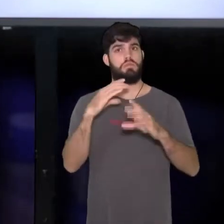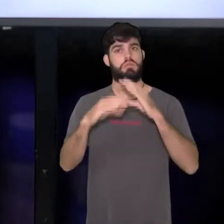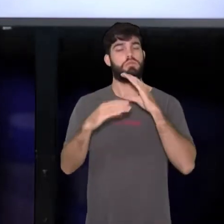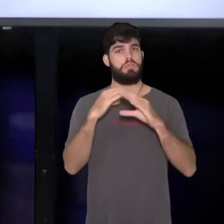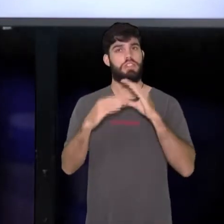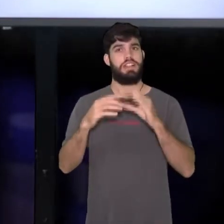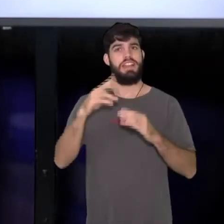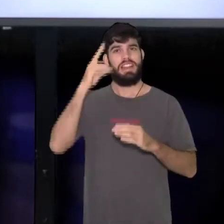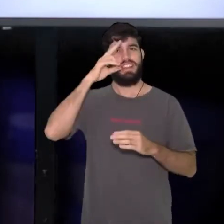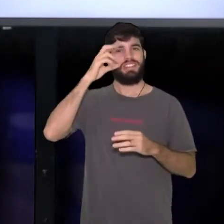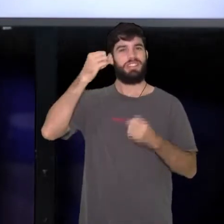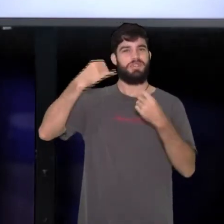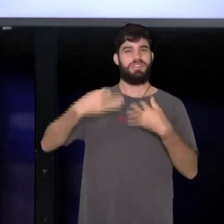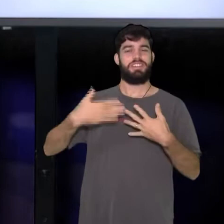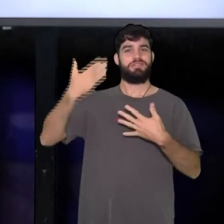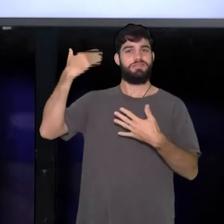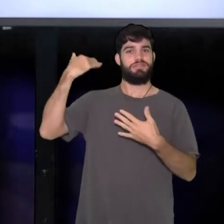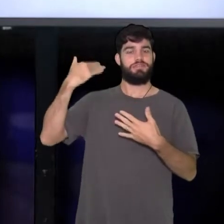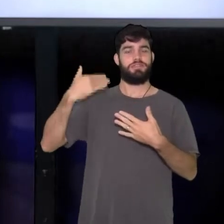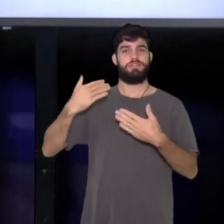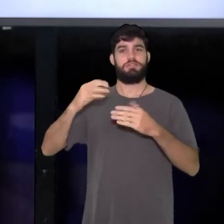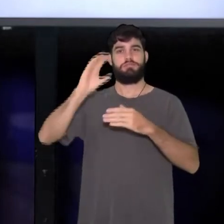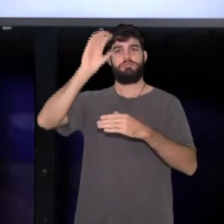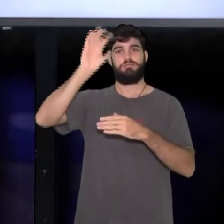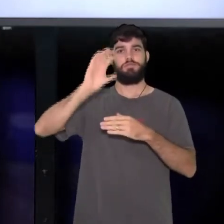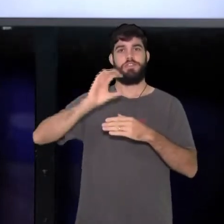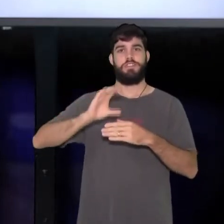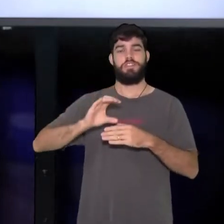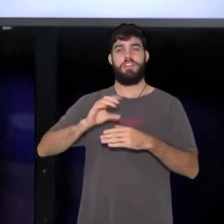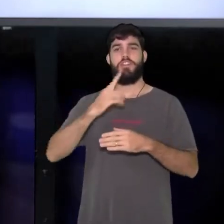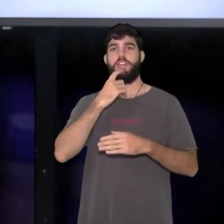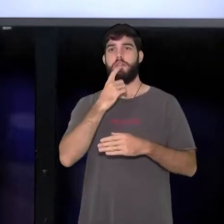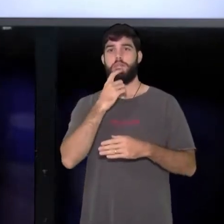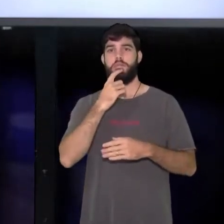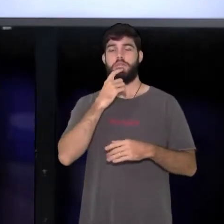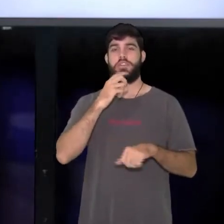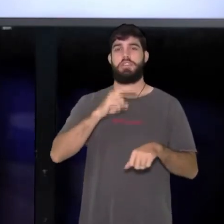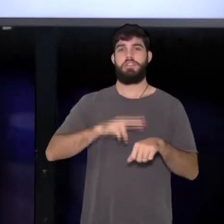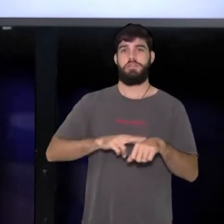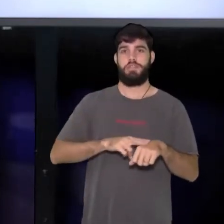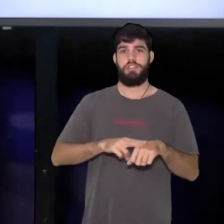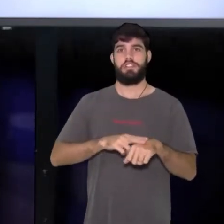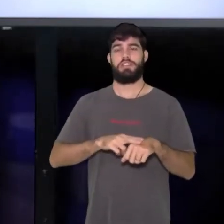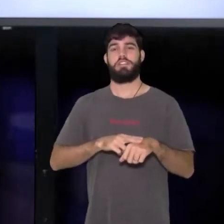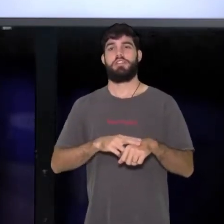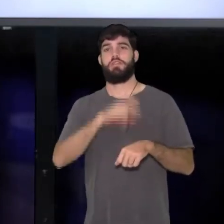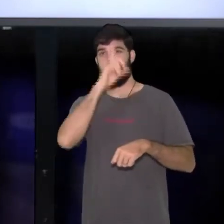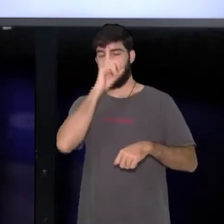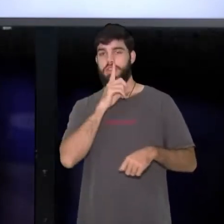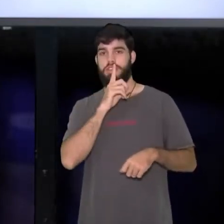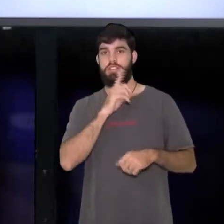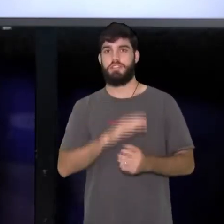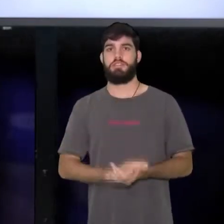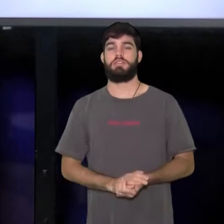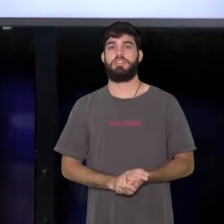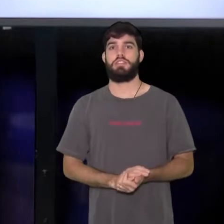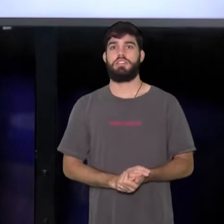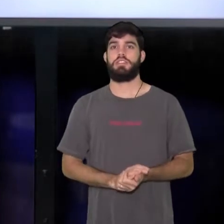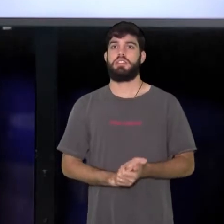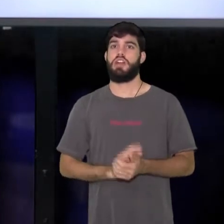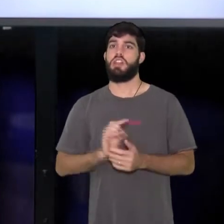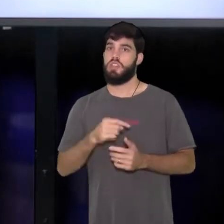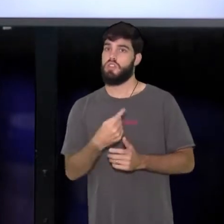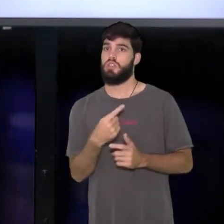aí o semáforo que eu acabei de mostrar para vocês. O verde diz uma coisa, o amarelo diz outra coisa. Inclusive,